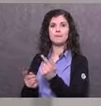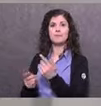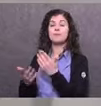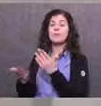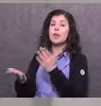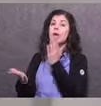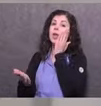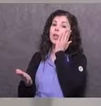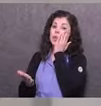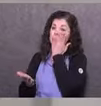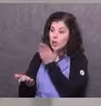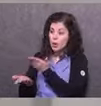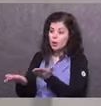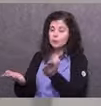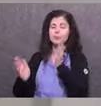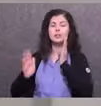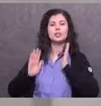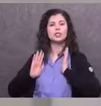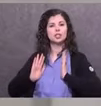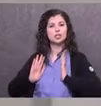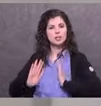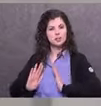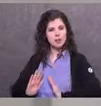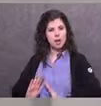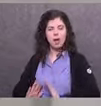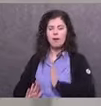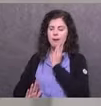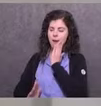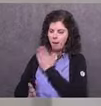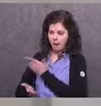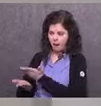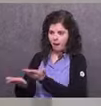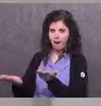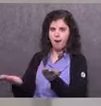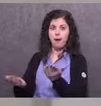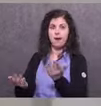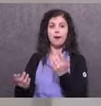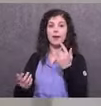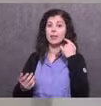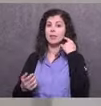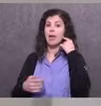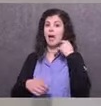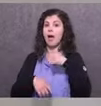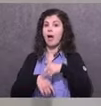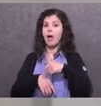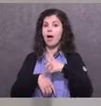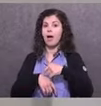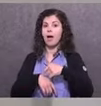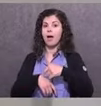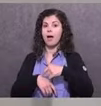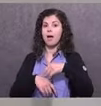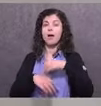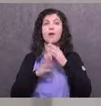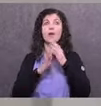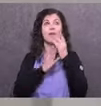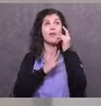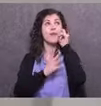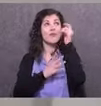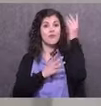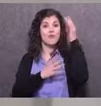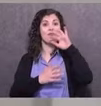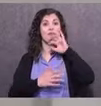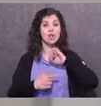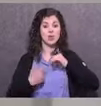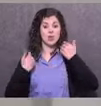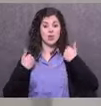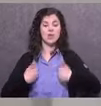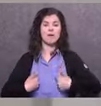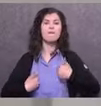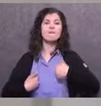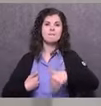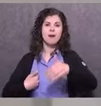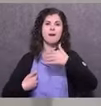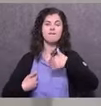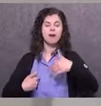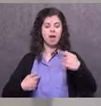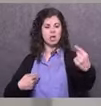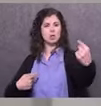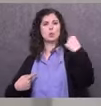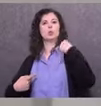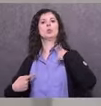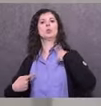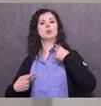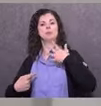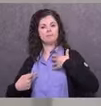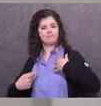e descansai. Chegou a hora em que o Filho do Homem vai ser entregue às mãos